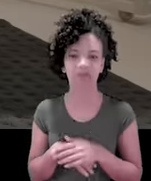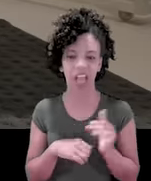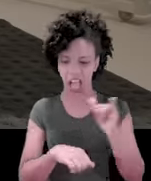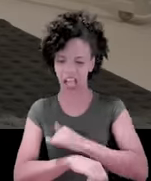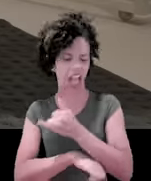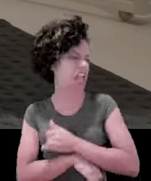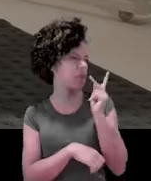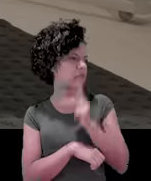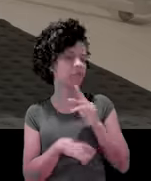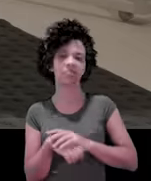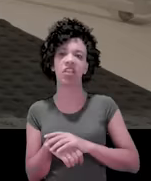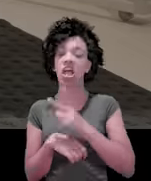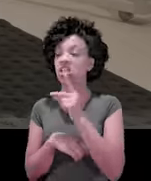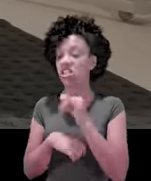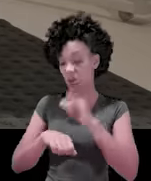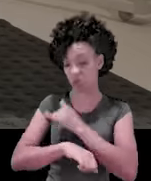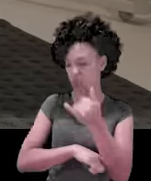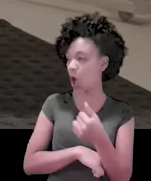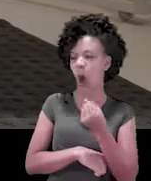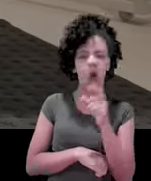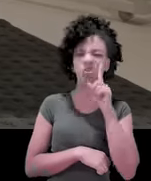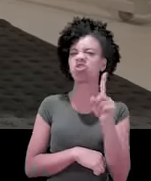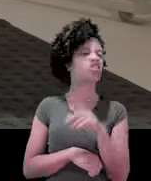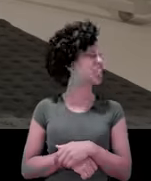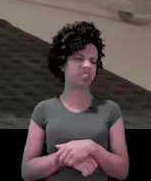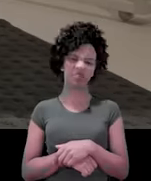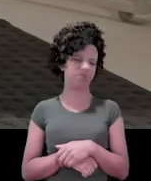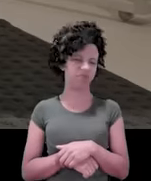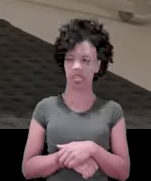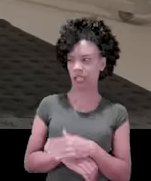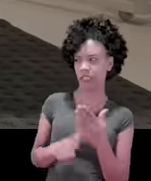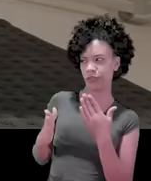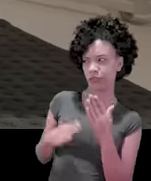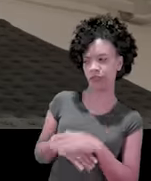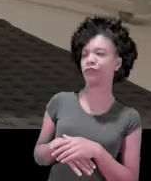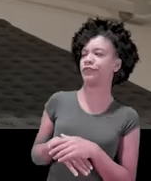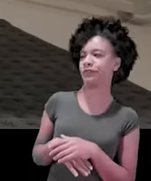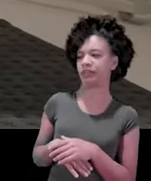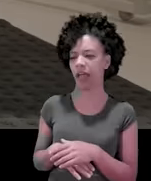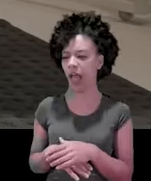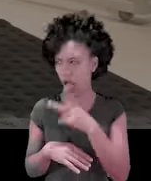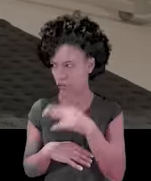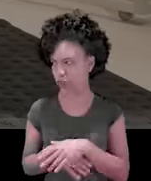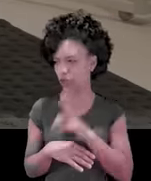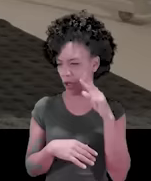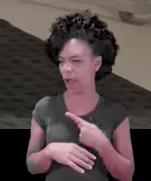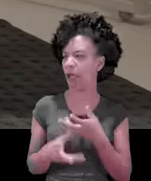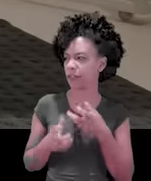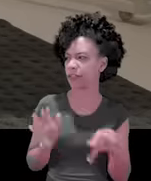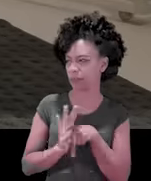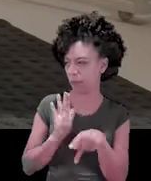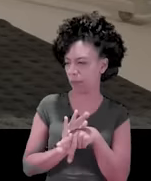para lá a fórmula uma queda e te deixou oito dias chegar ela desconfia que você quer ou de propósito ela fala é legal e